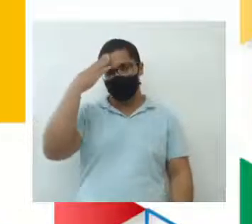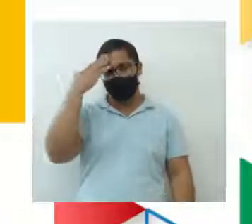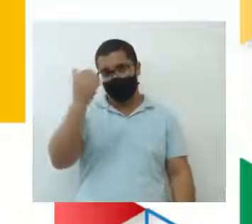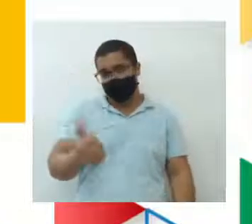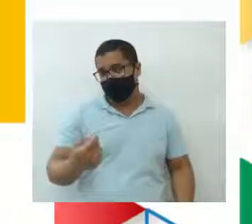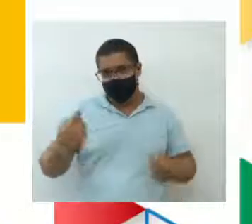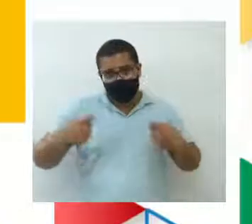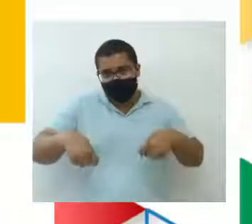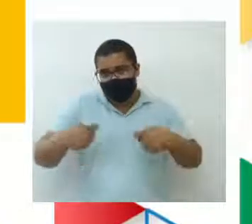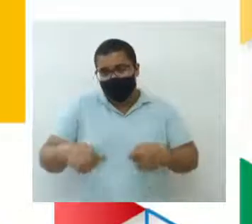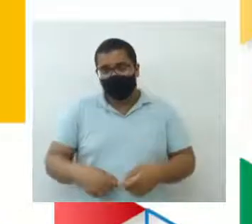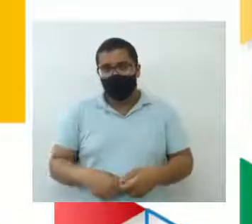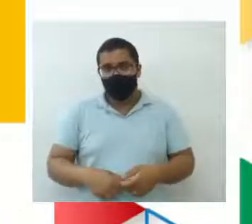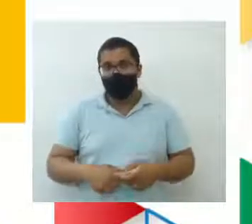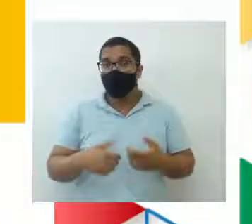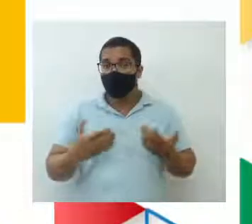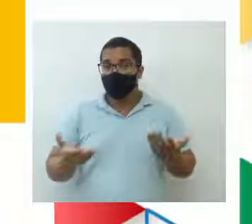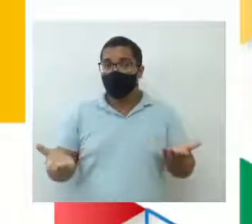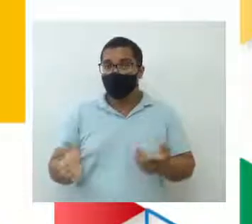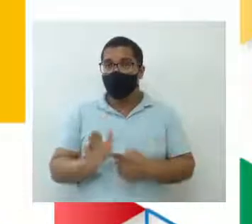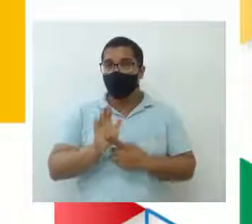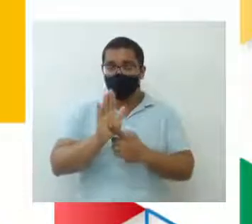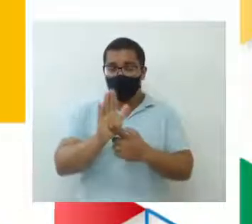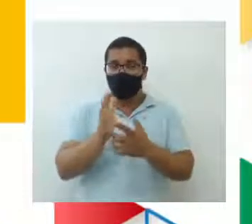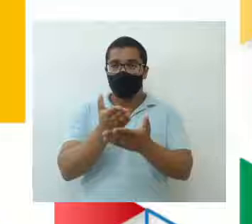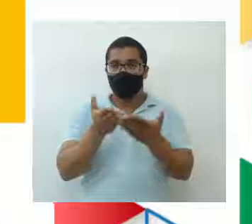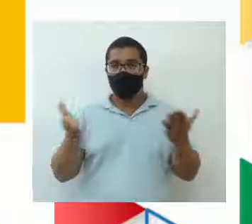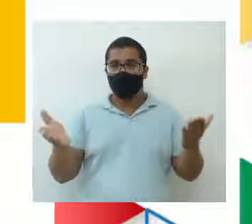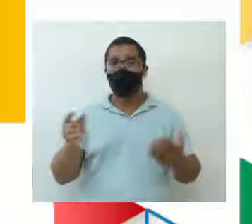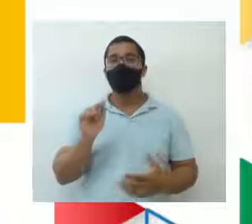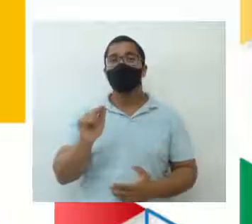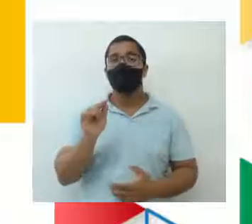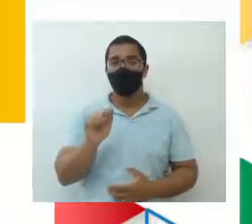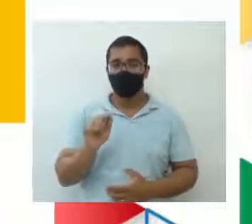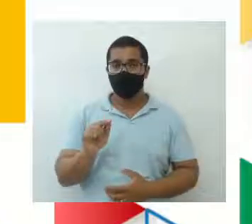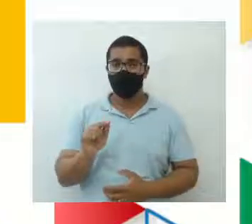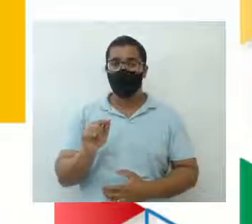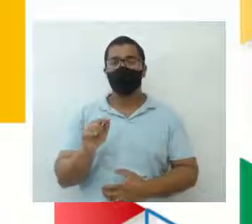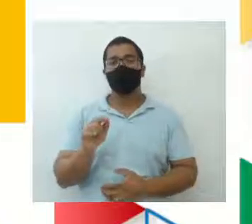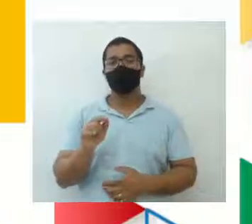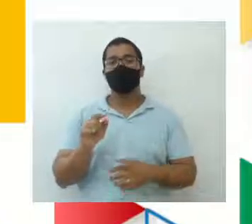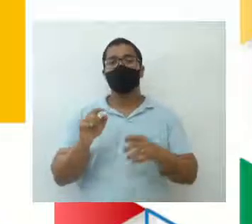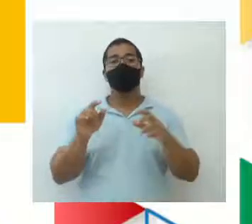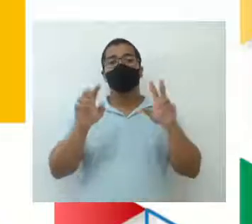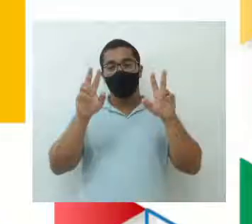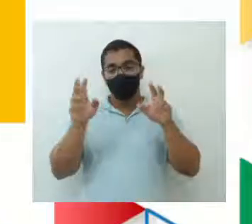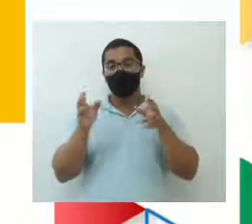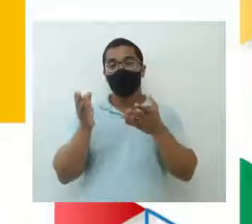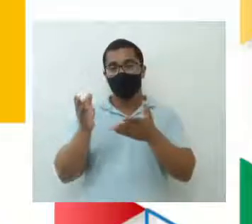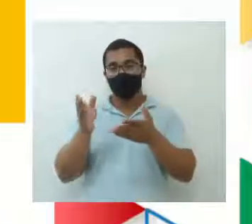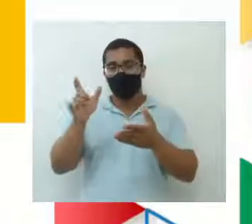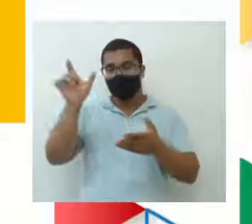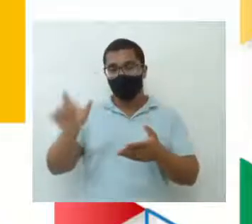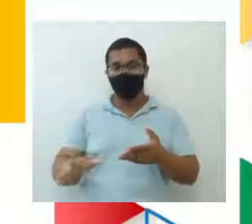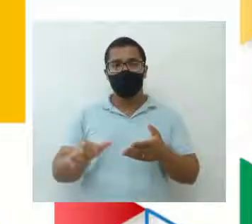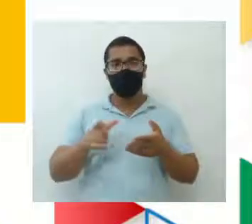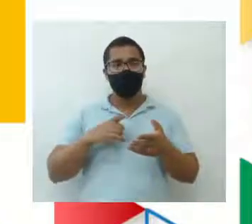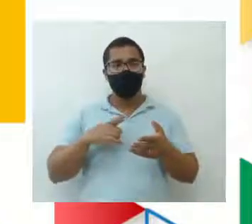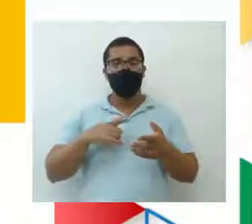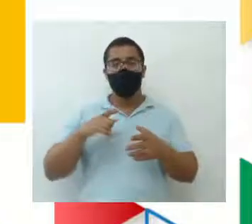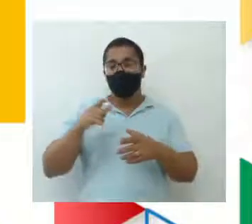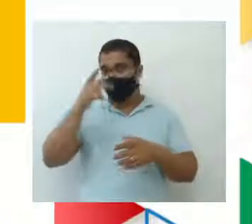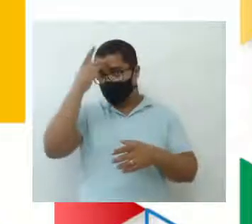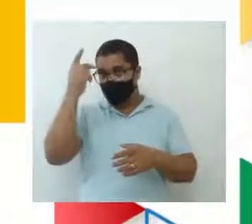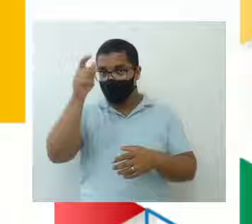certo? Então, isso aqui, eu gostaria de destacar sempre esse fato de Russell. Então, aqui a relação do sujeito,